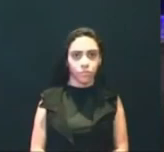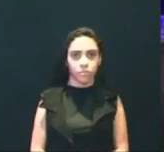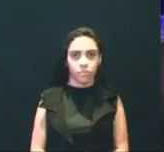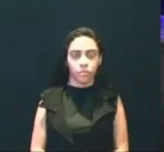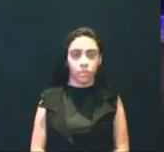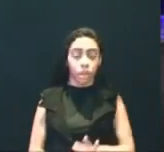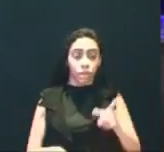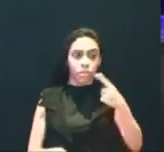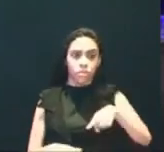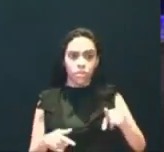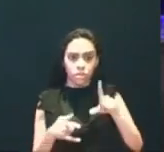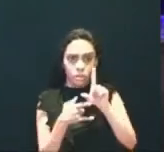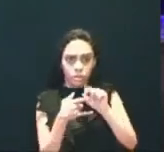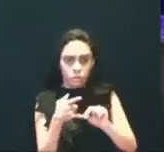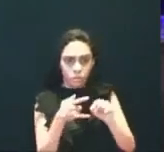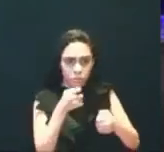O chat do YouTube está aberto?